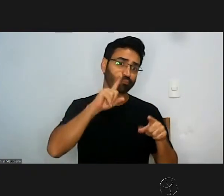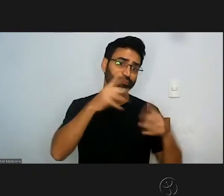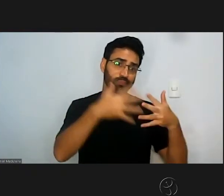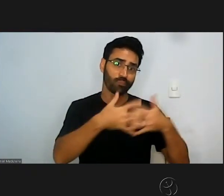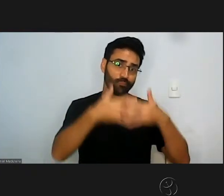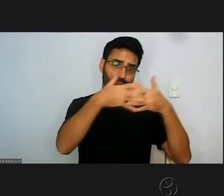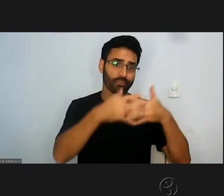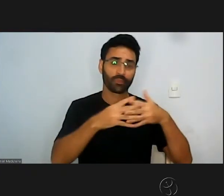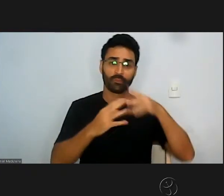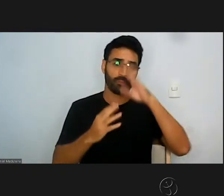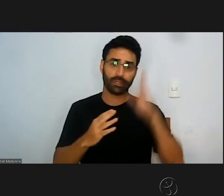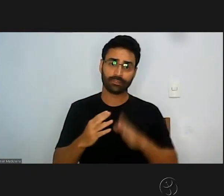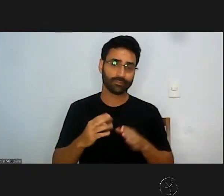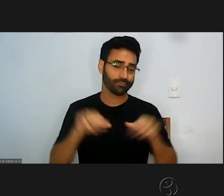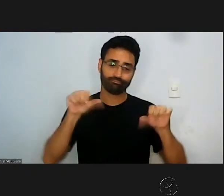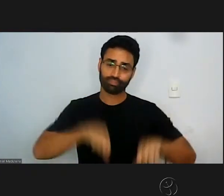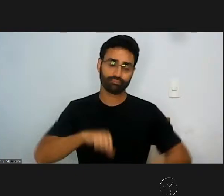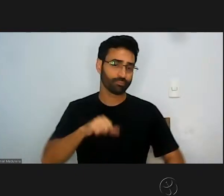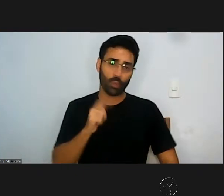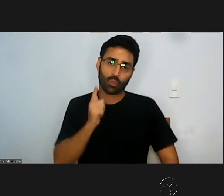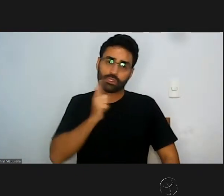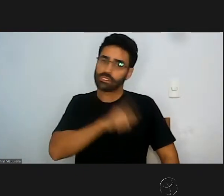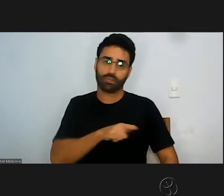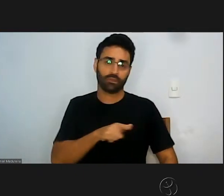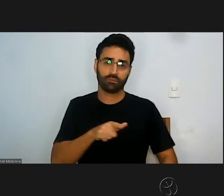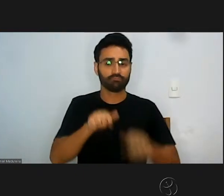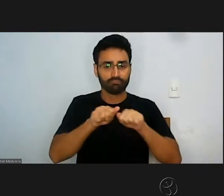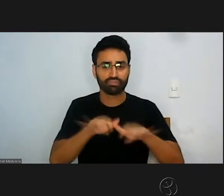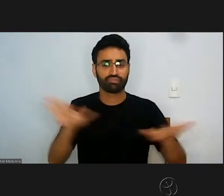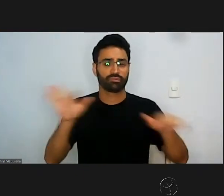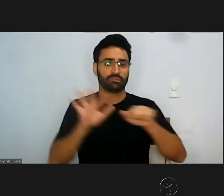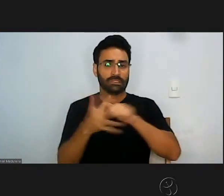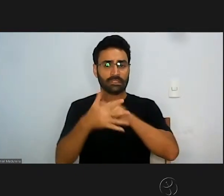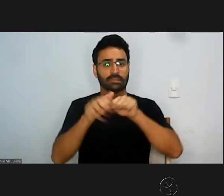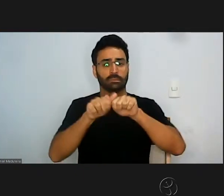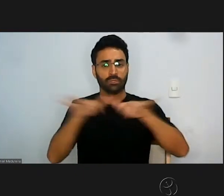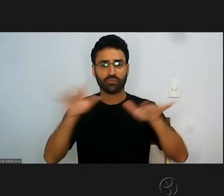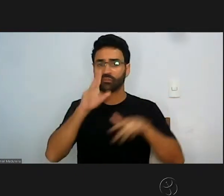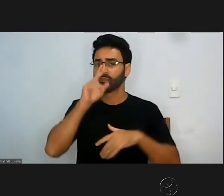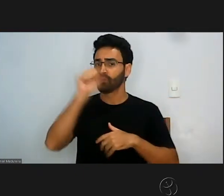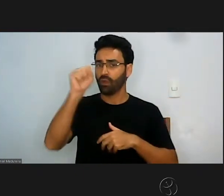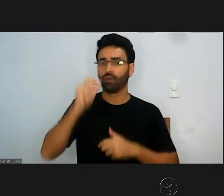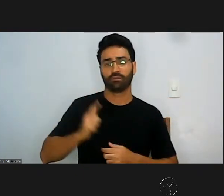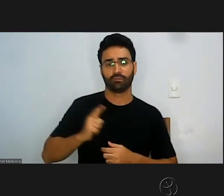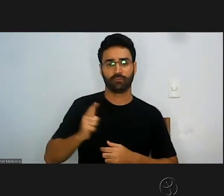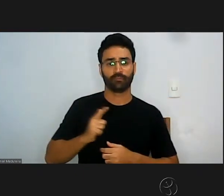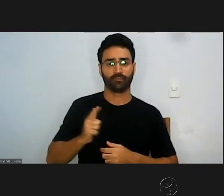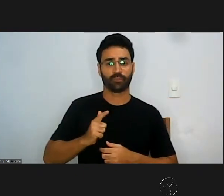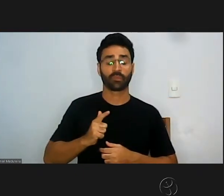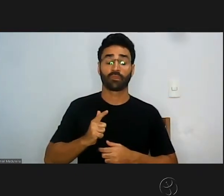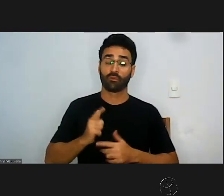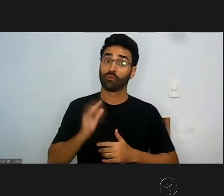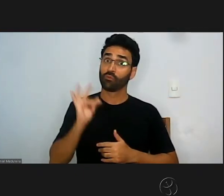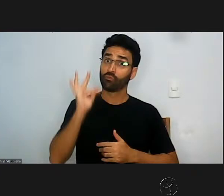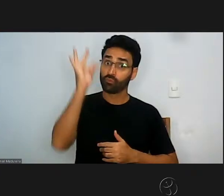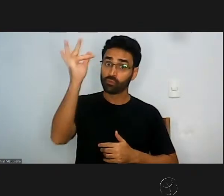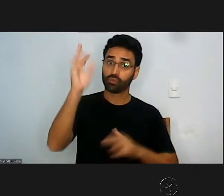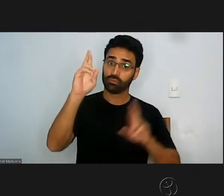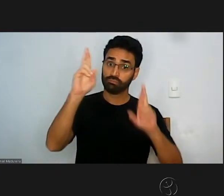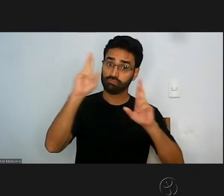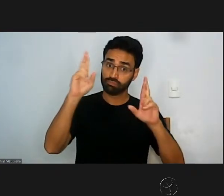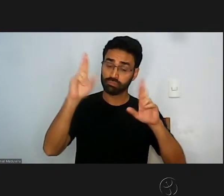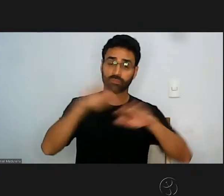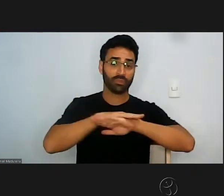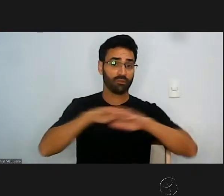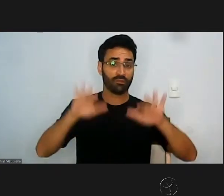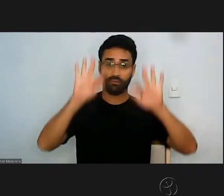vergonha. Certamente, mais adiante, nós vamos sair dessa pandemia com